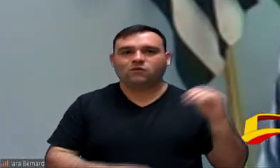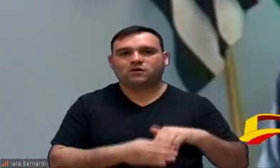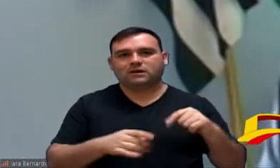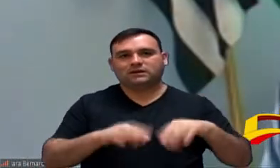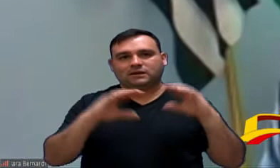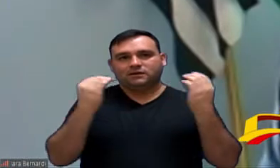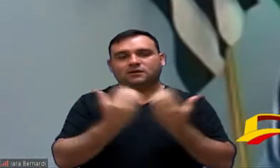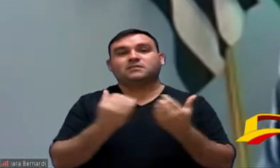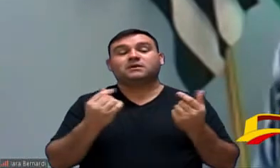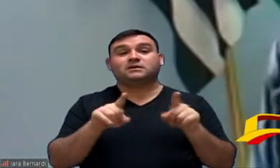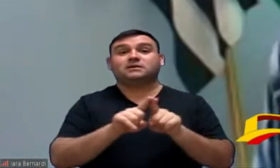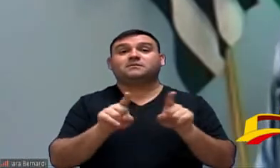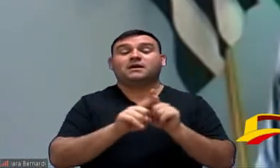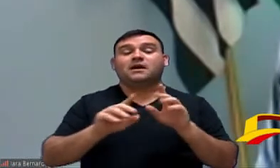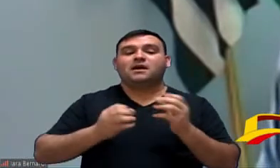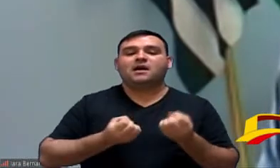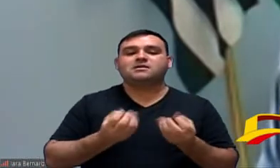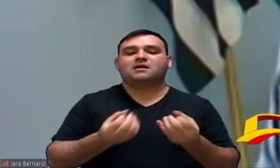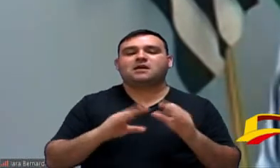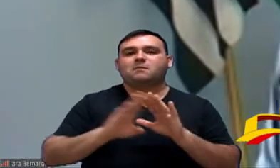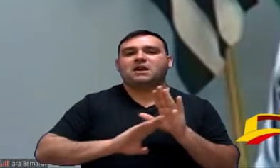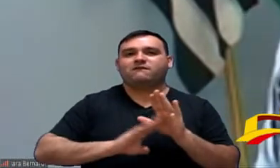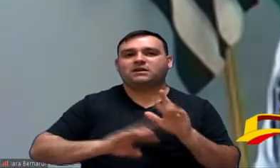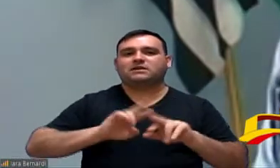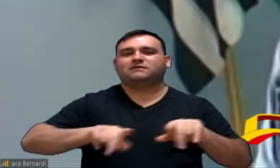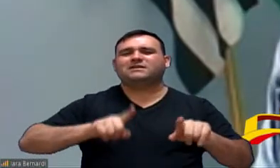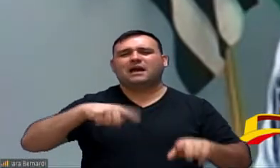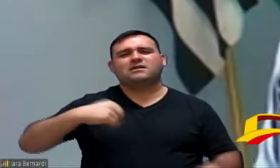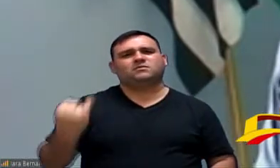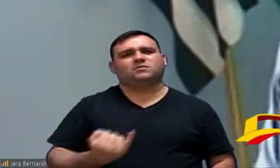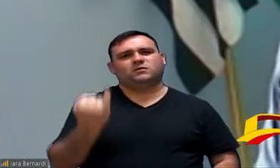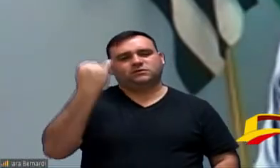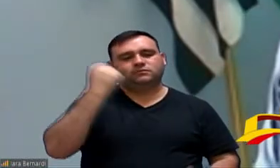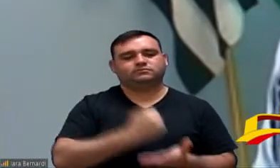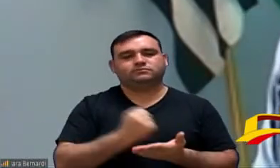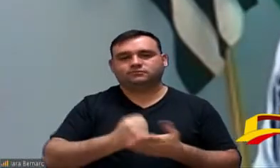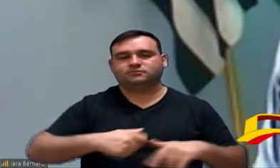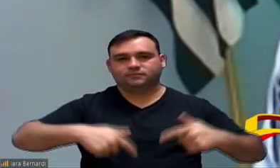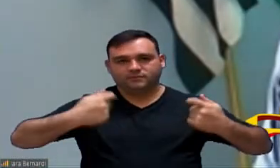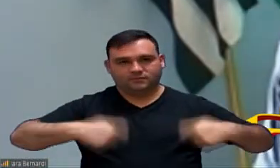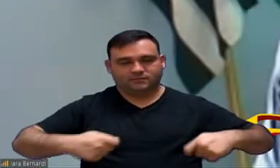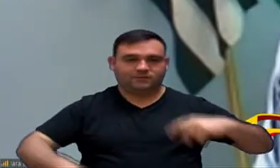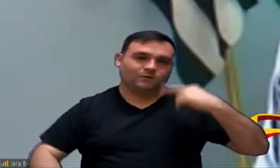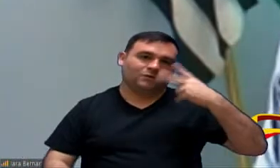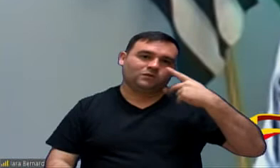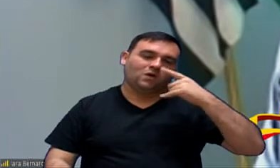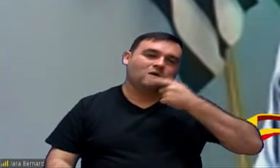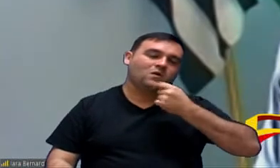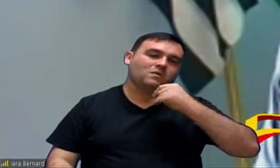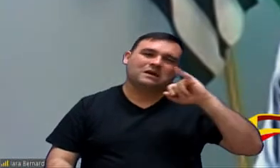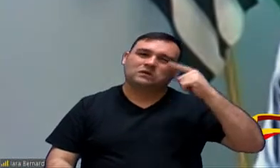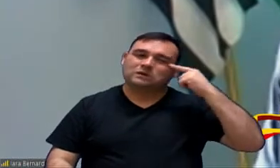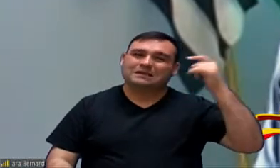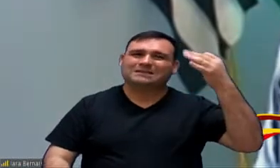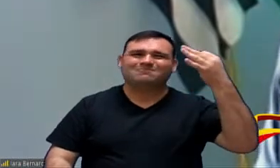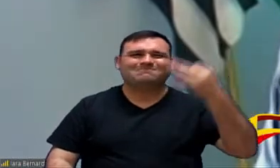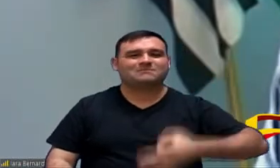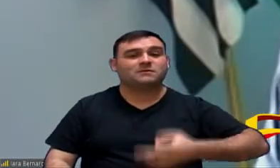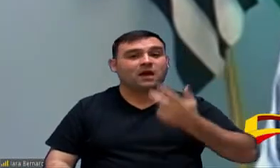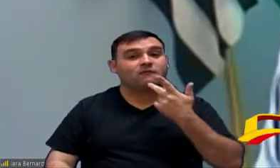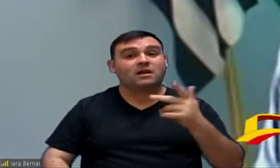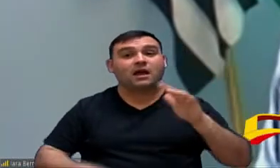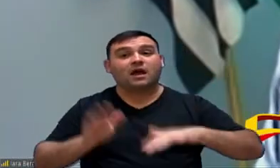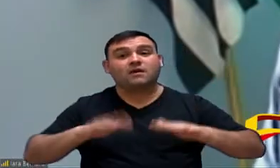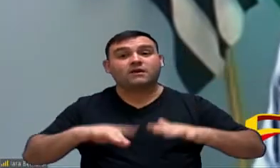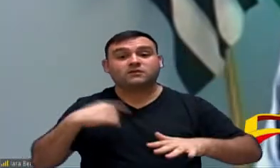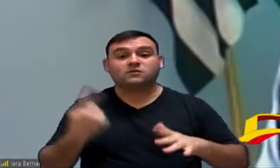os benefícios, tudo isso é extremamente importante que seja regulamentado. O vereador Donizete tem toda a razão quando diz que nós